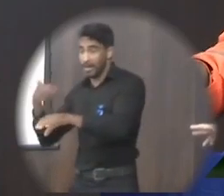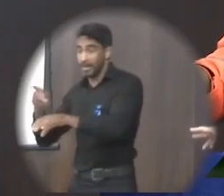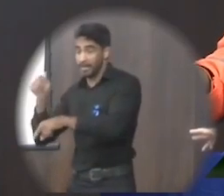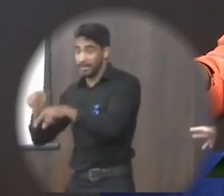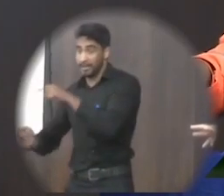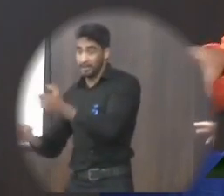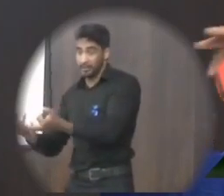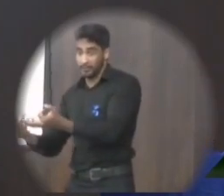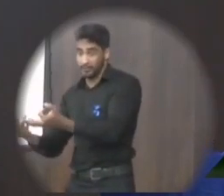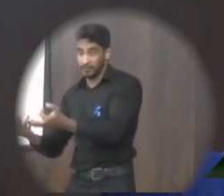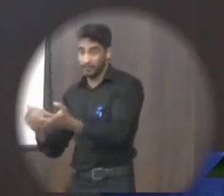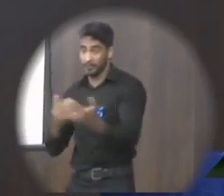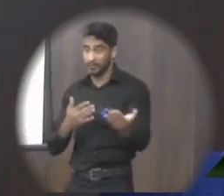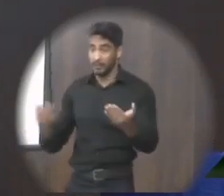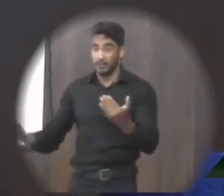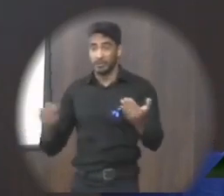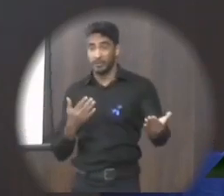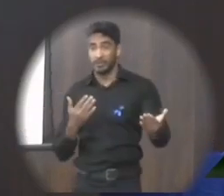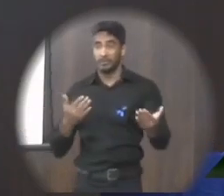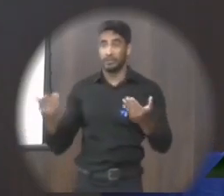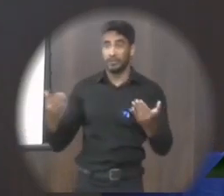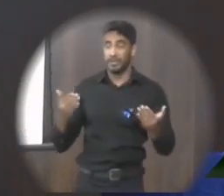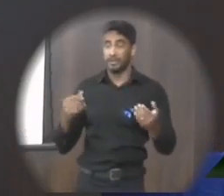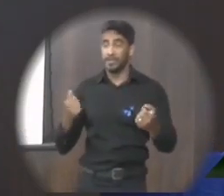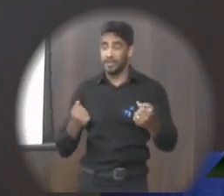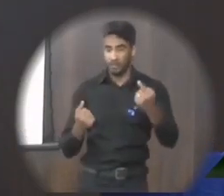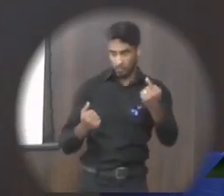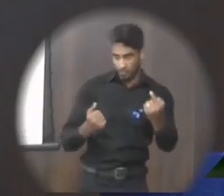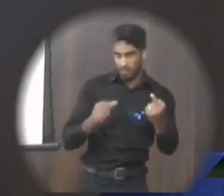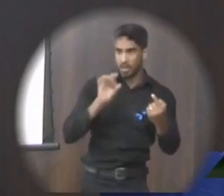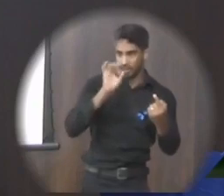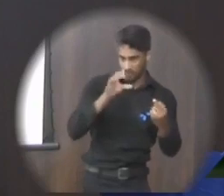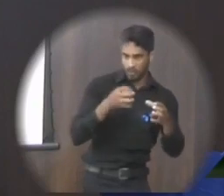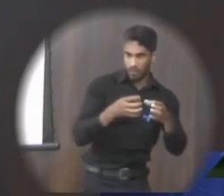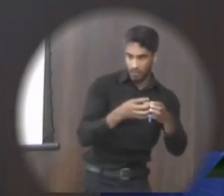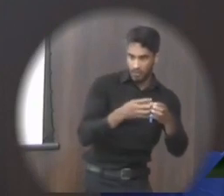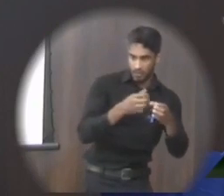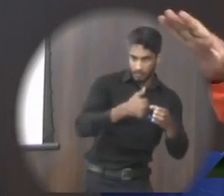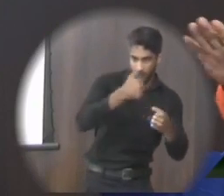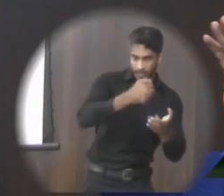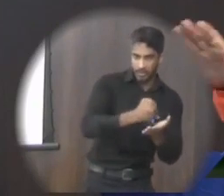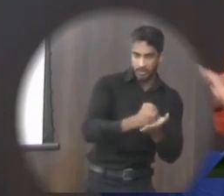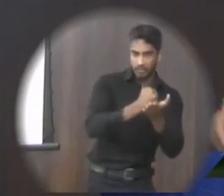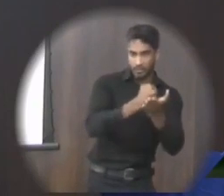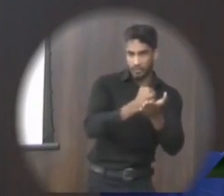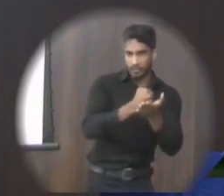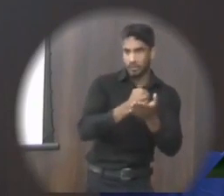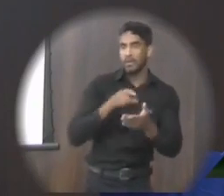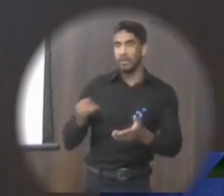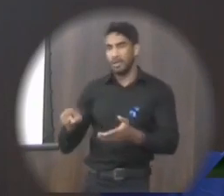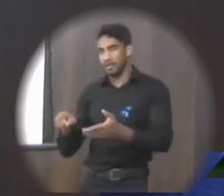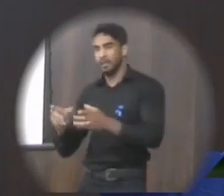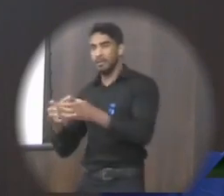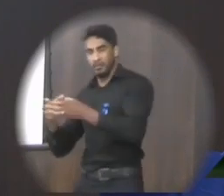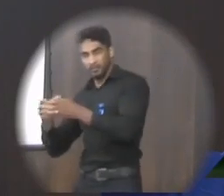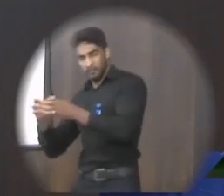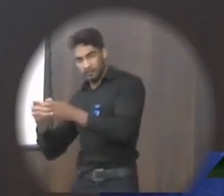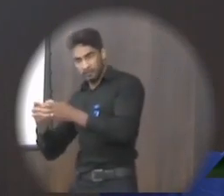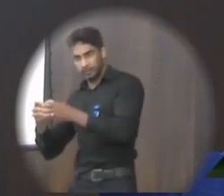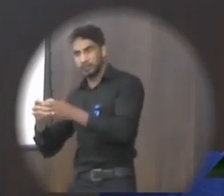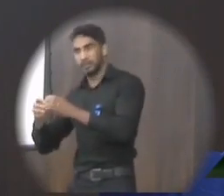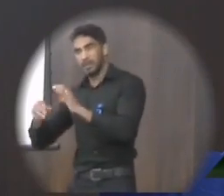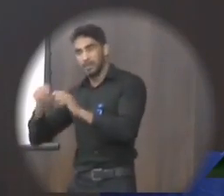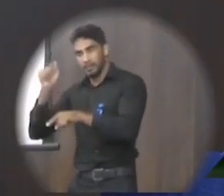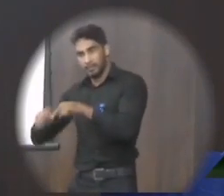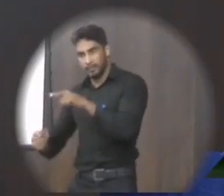Se a gente tiver com brigadistas, não consegue formar o primeiro socorros. É a única dificuldade que nós encontramos hoje.